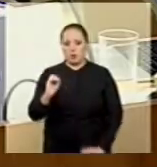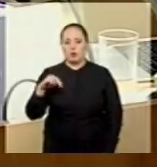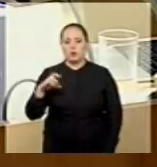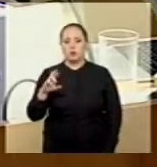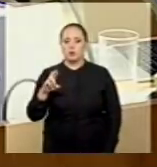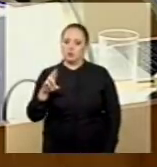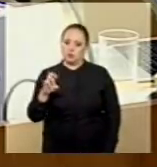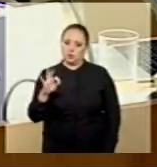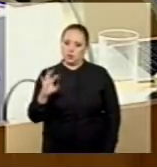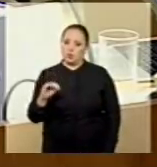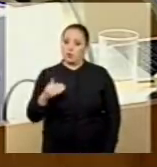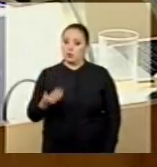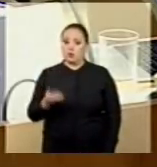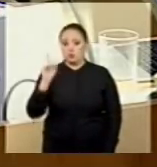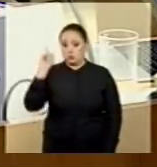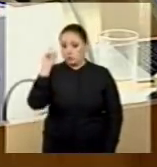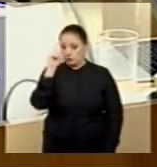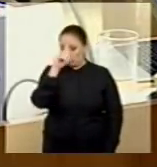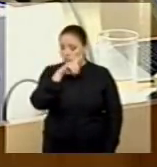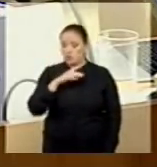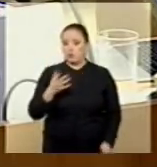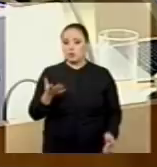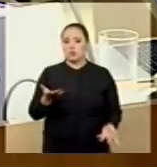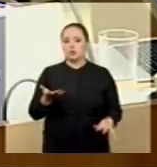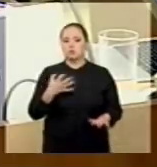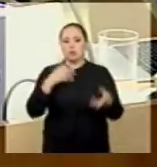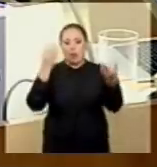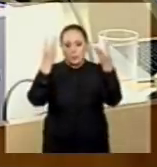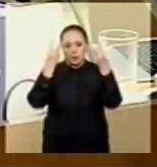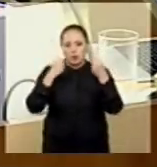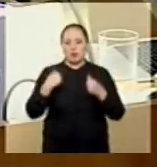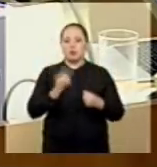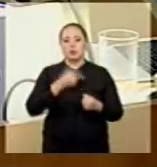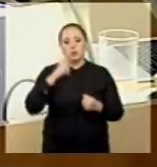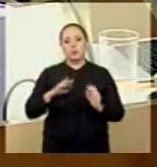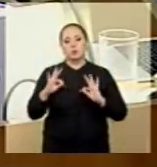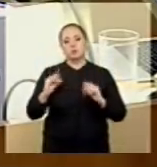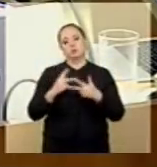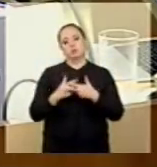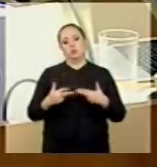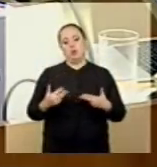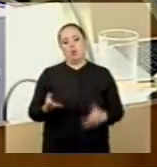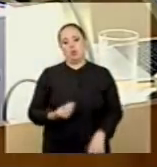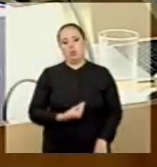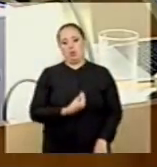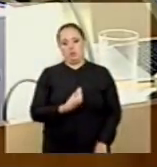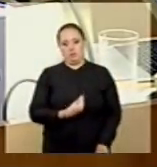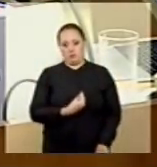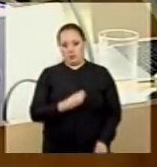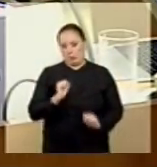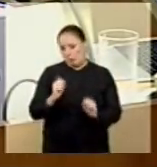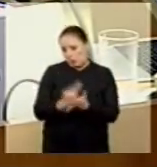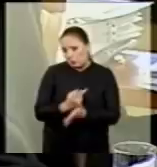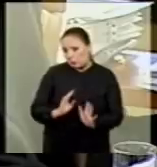é muito difícil de, em abstrato, nós prevermos todas as situações da vida que podem acontecer. Não, mas acontecer.